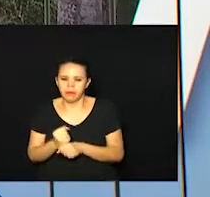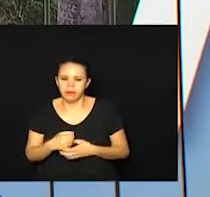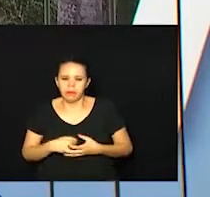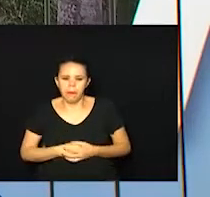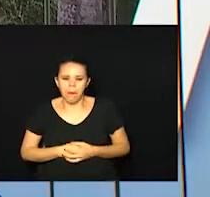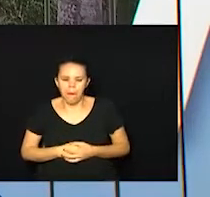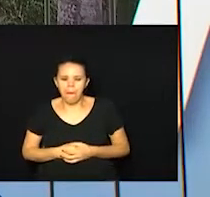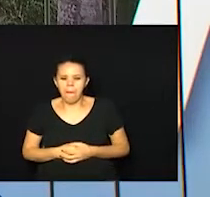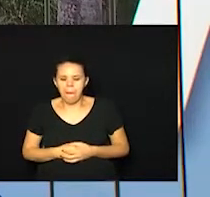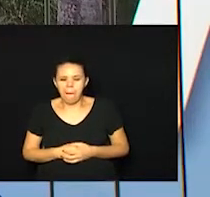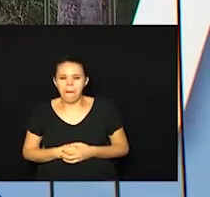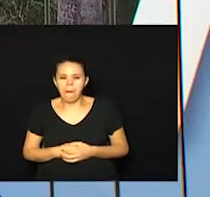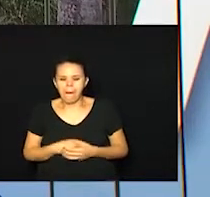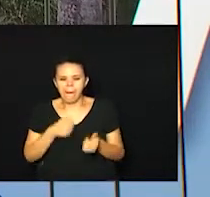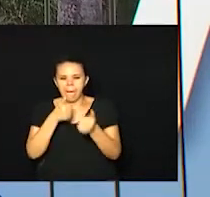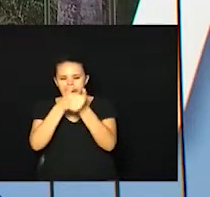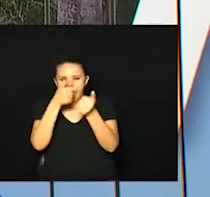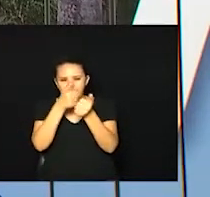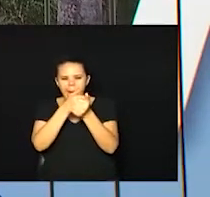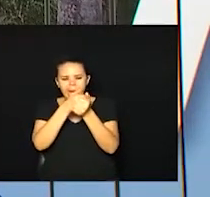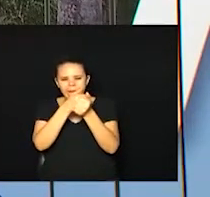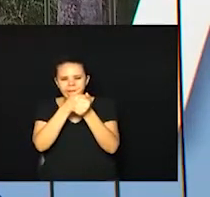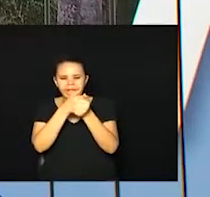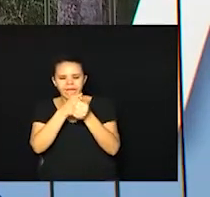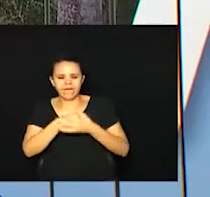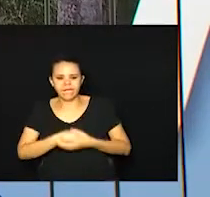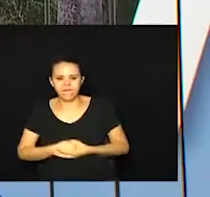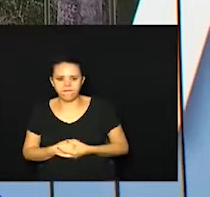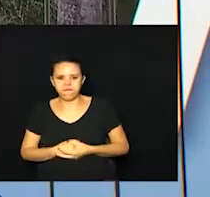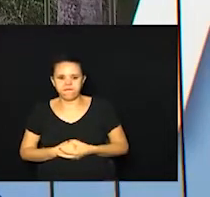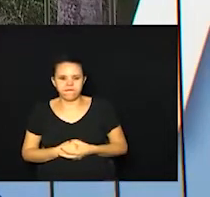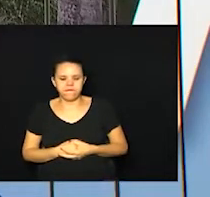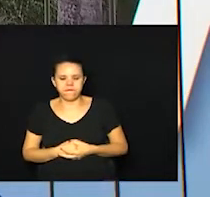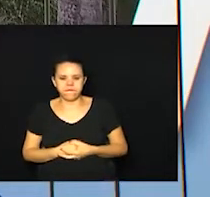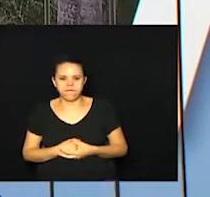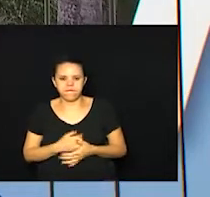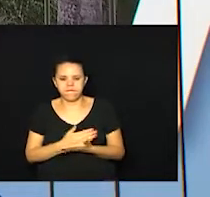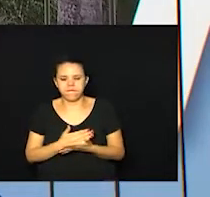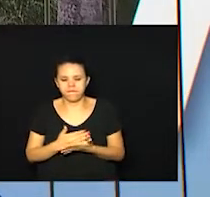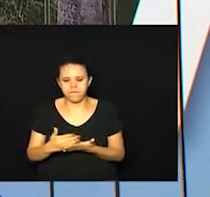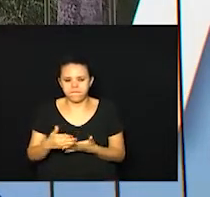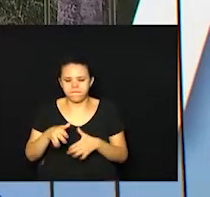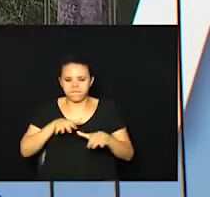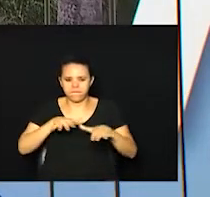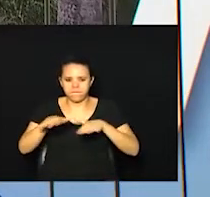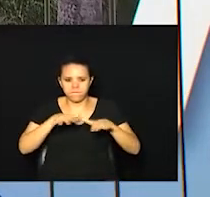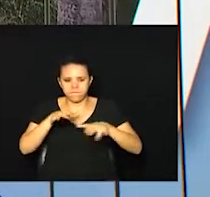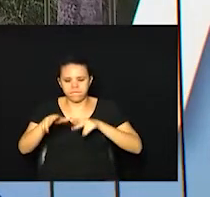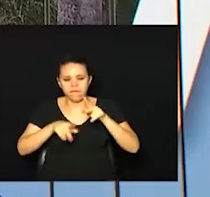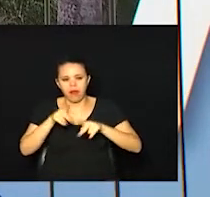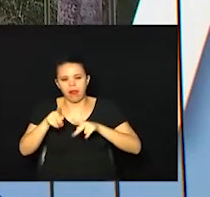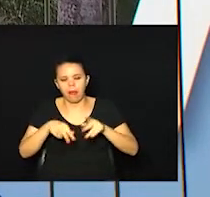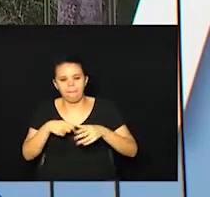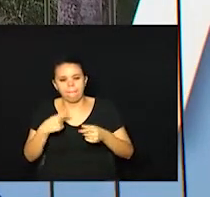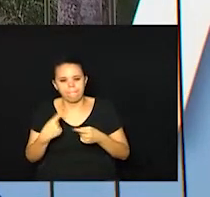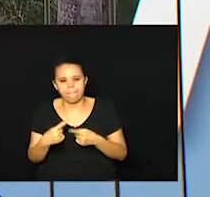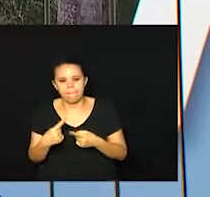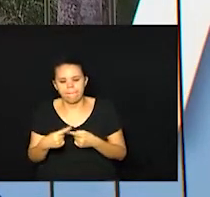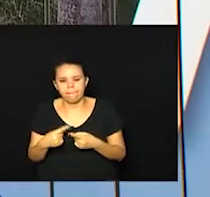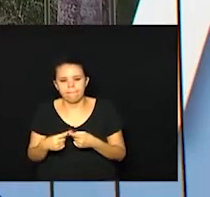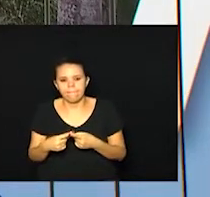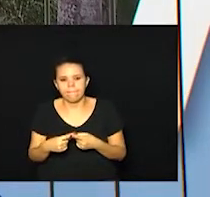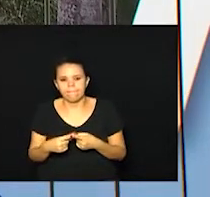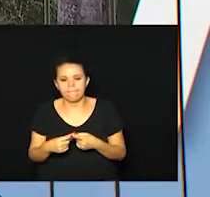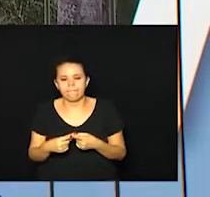caso, né, que é ali muito próximo. E, então, nós começamos a mobilizar a população porque, embora